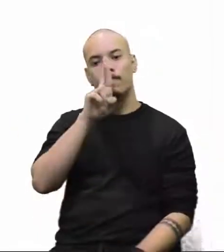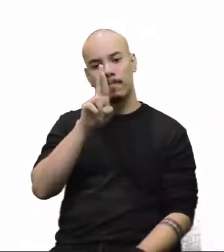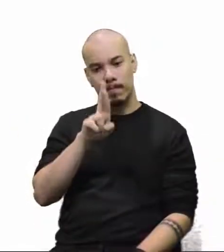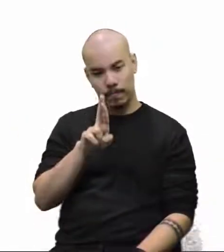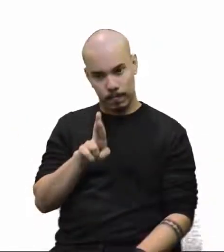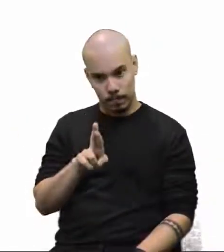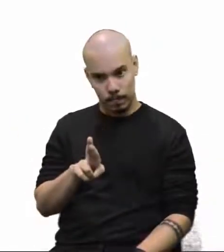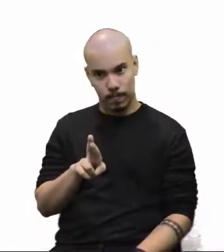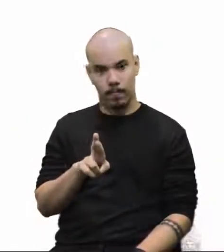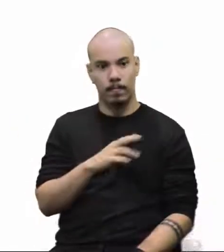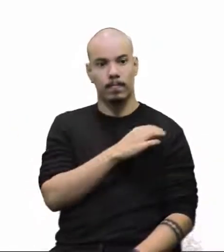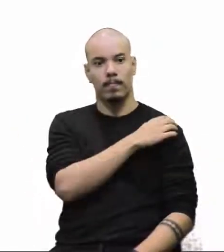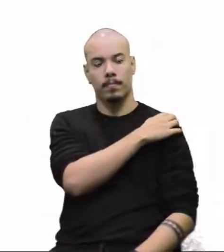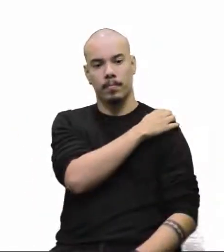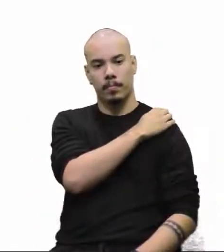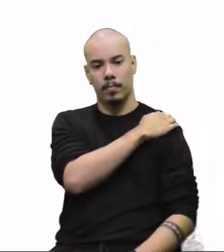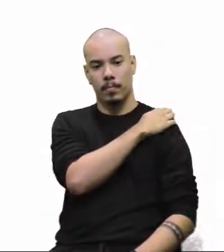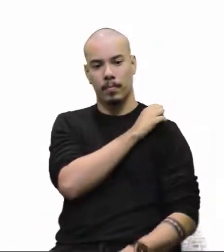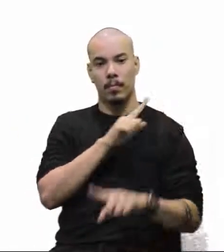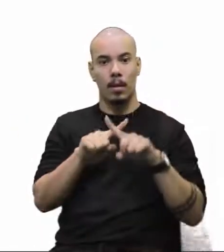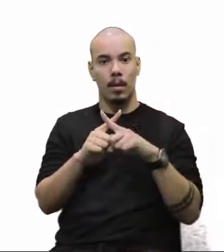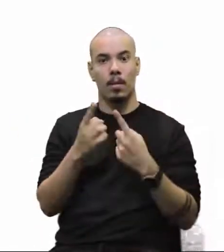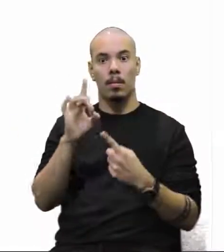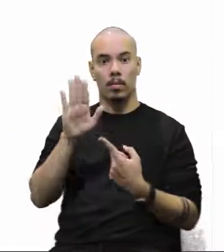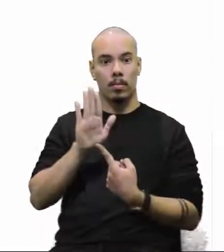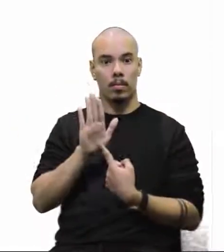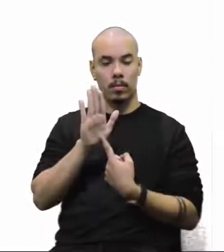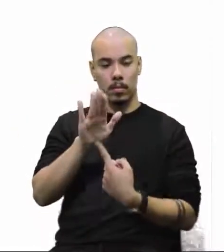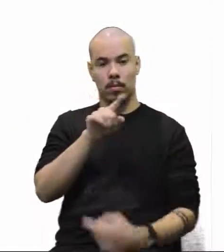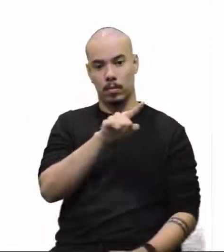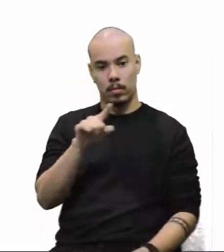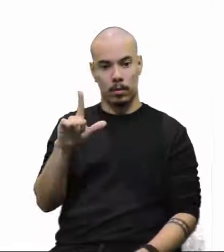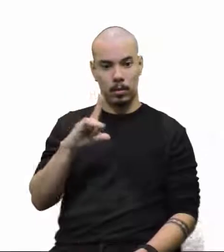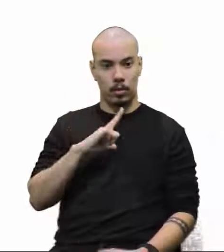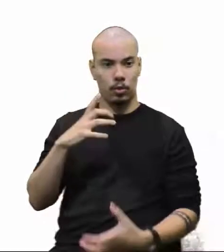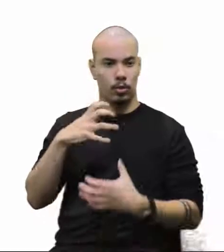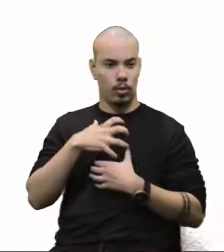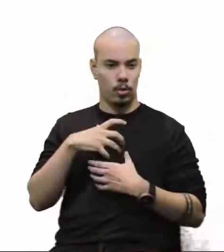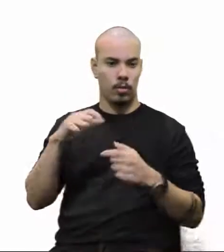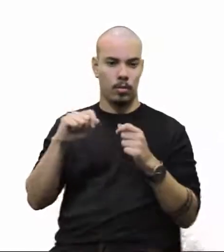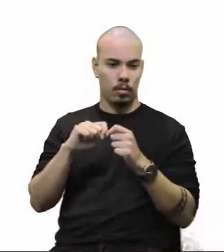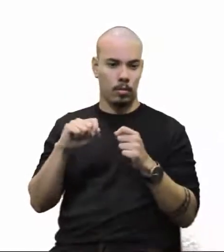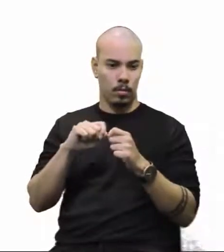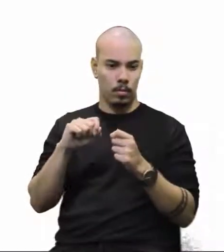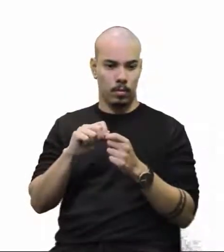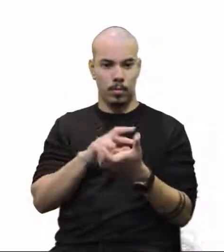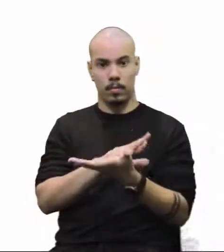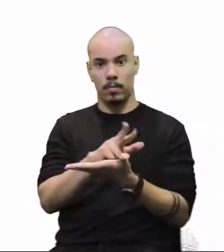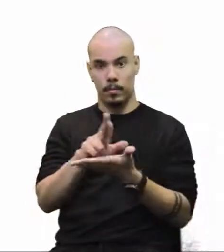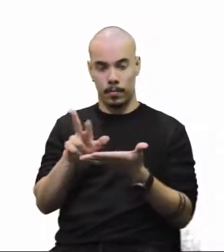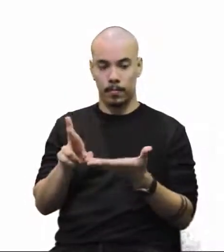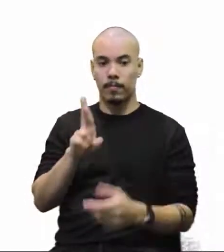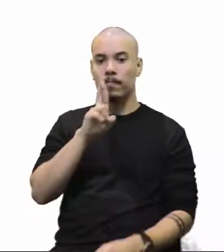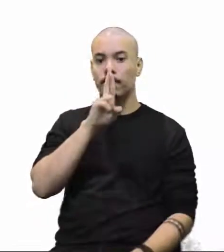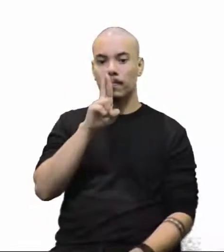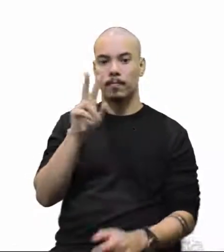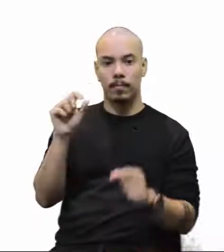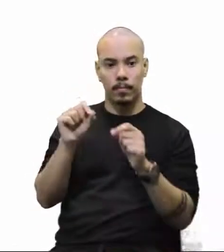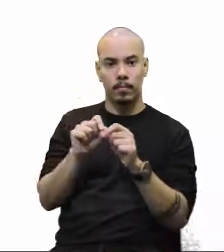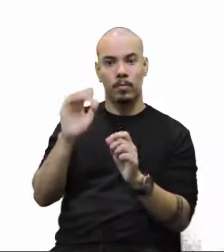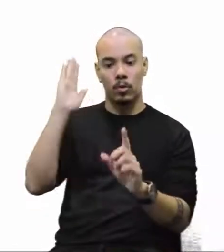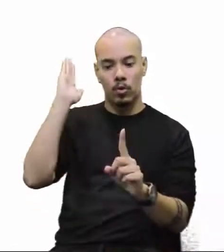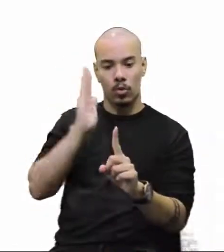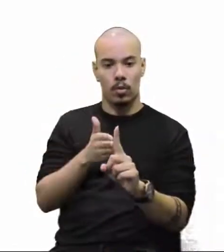fazer, né? Mas só mostrando aí que tem várias formas de fazer. Aqui na resolução, fez